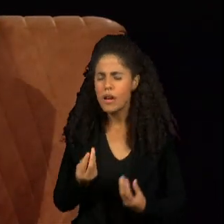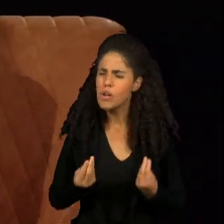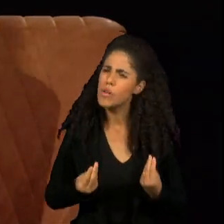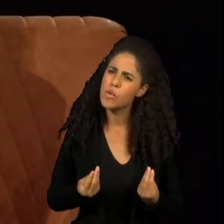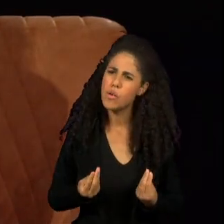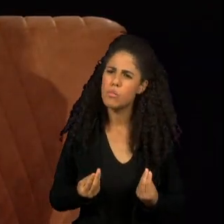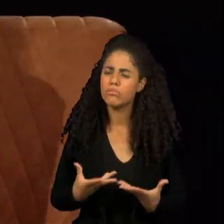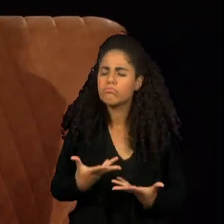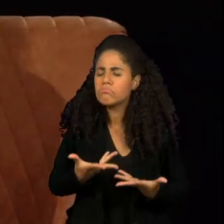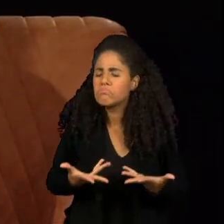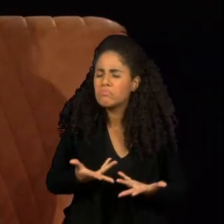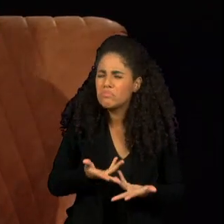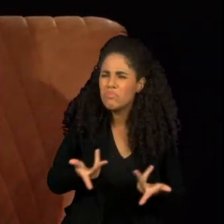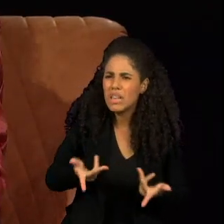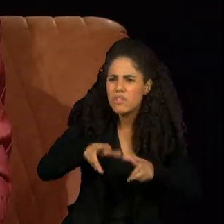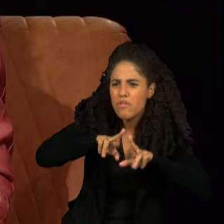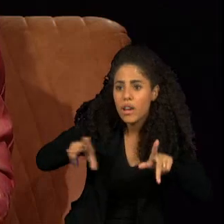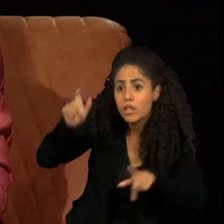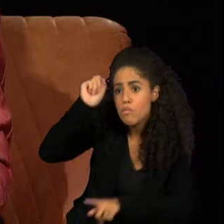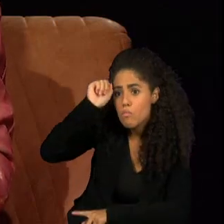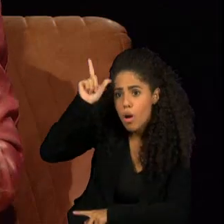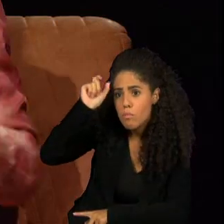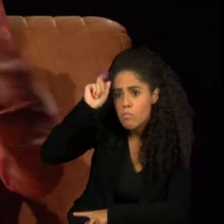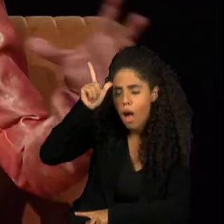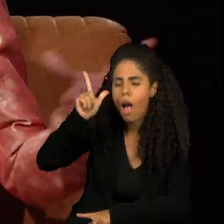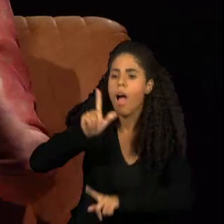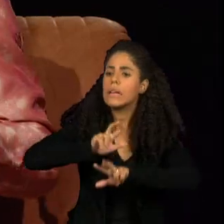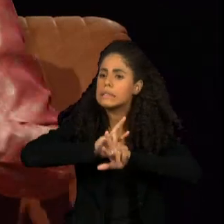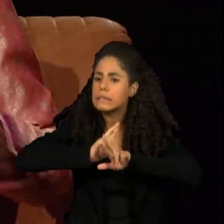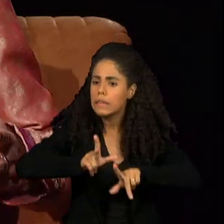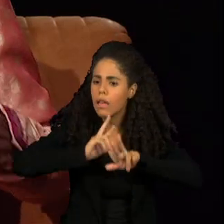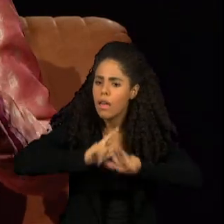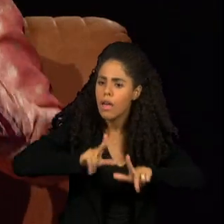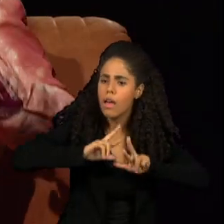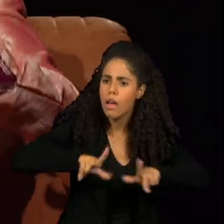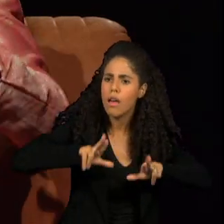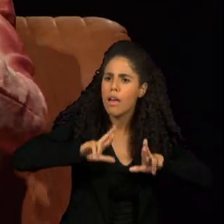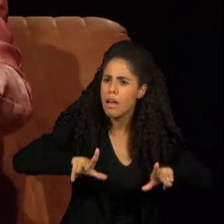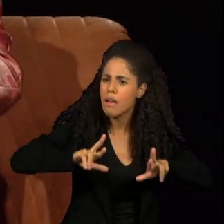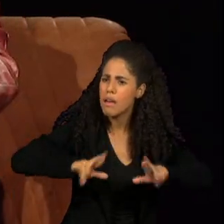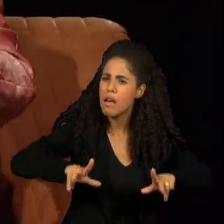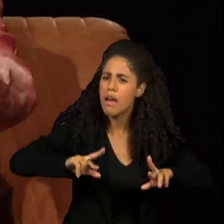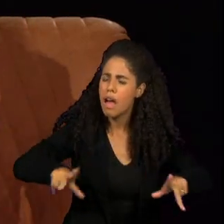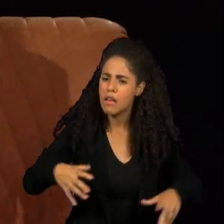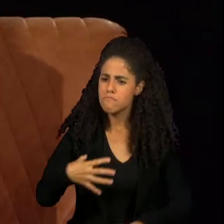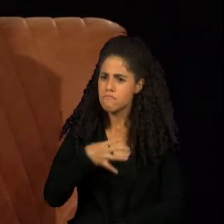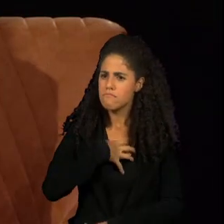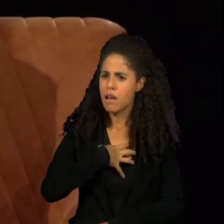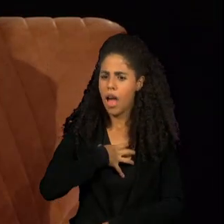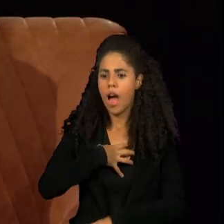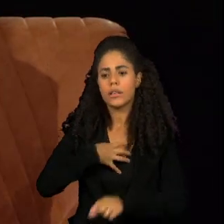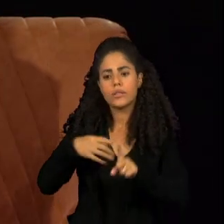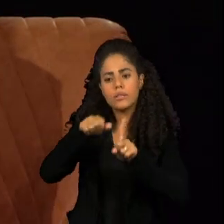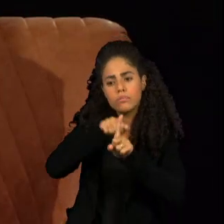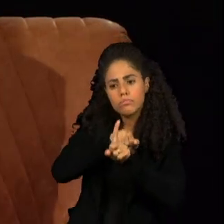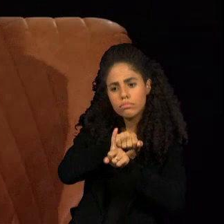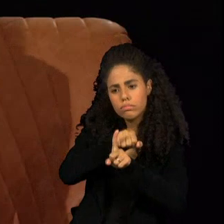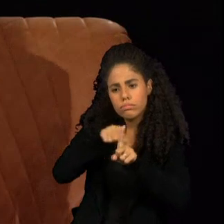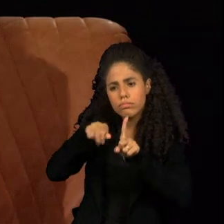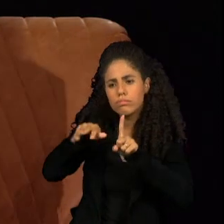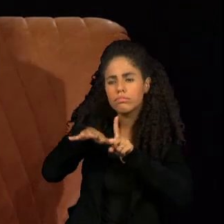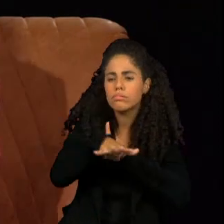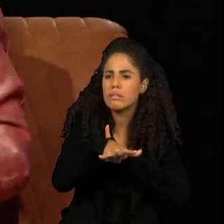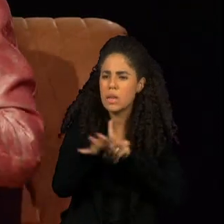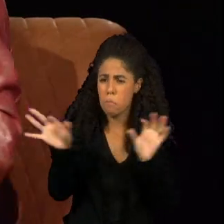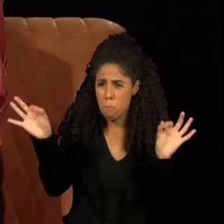assustador. Tinha esse lado cultural maravilhoso que a Lia fala, de grande efervescência, e uma sociedade que não estava ainda